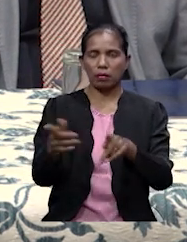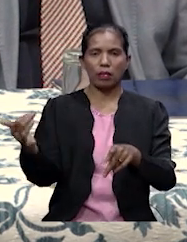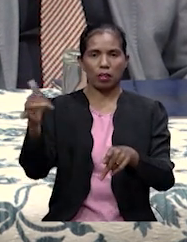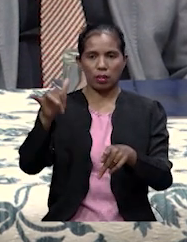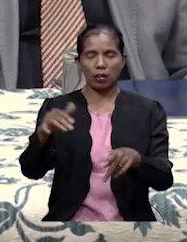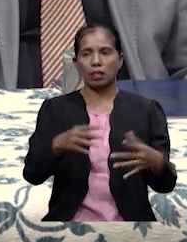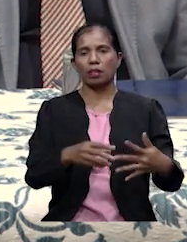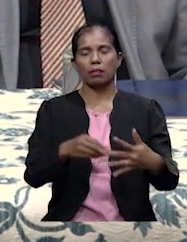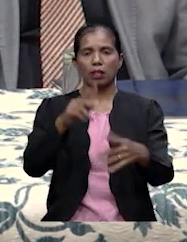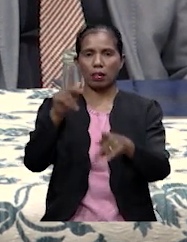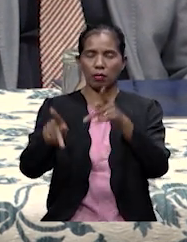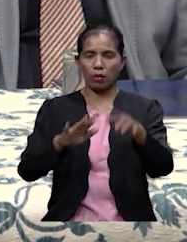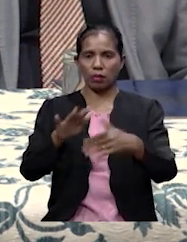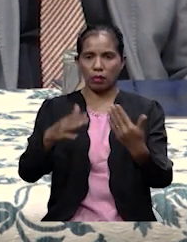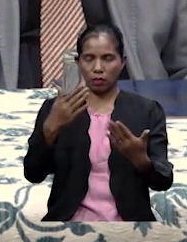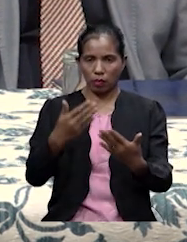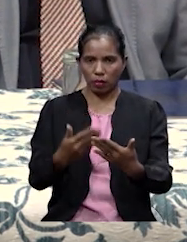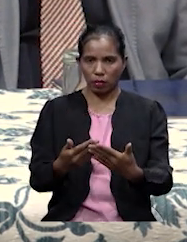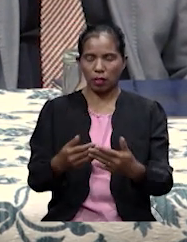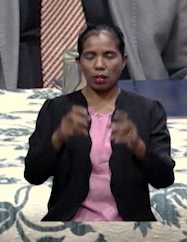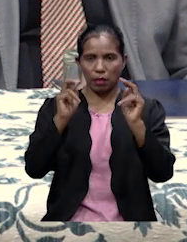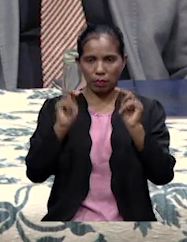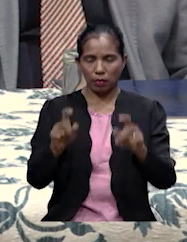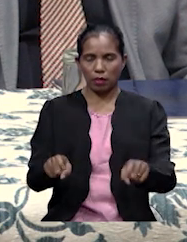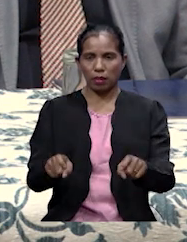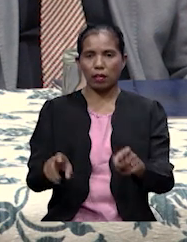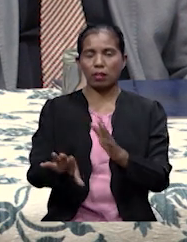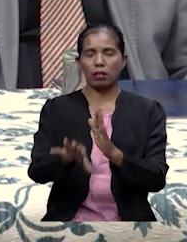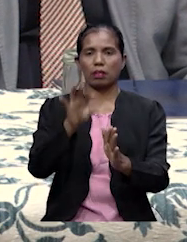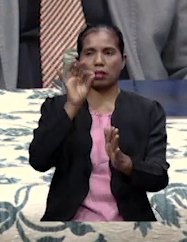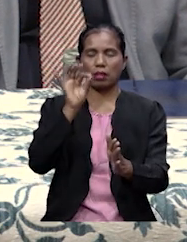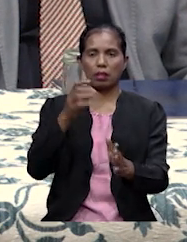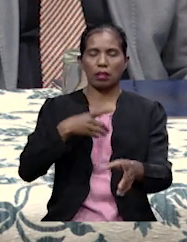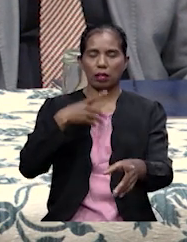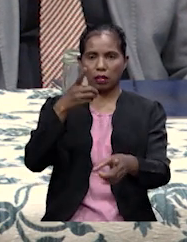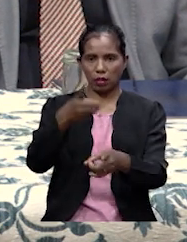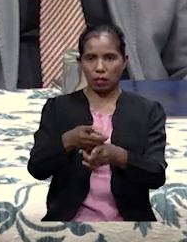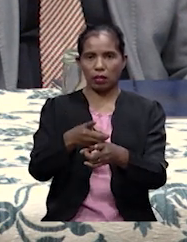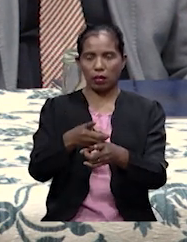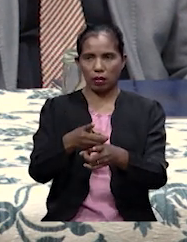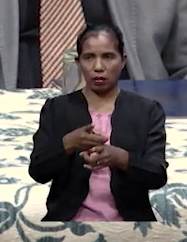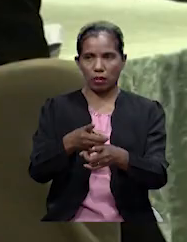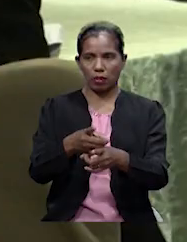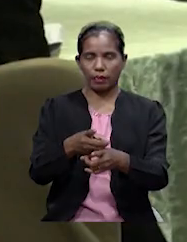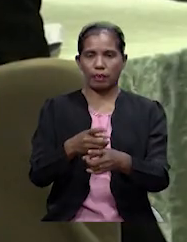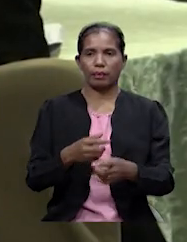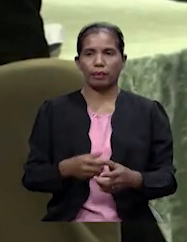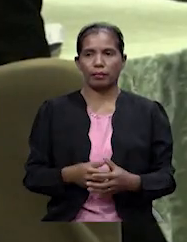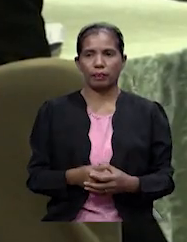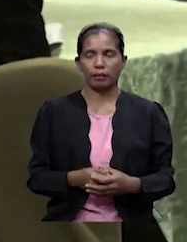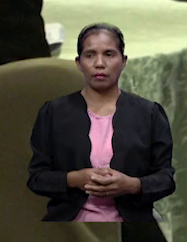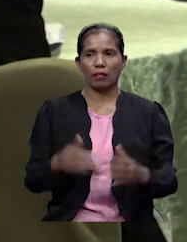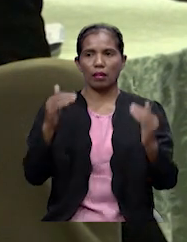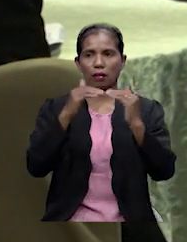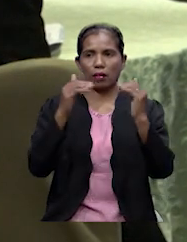e tem linha cidadão sira, que é uma sira neve merece a tu reta direito vai ir a assistência sira neve. Workshop